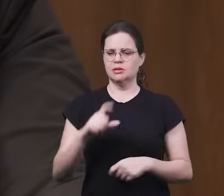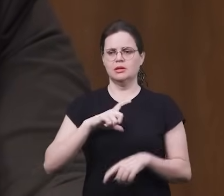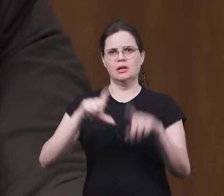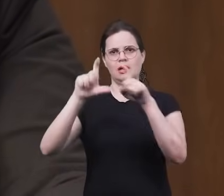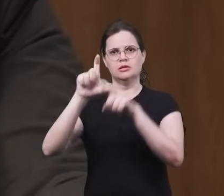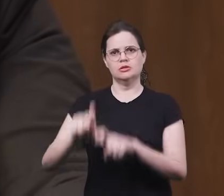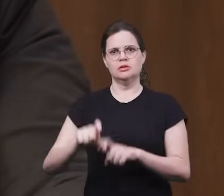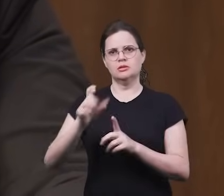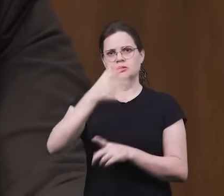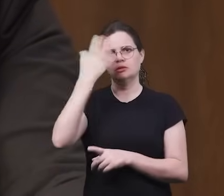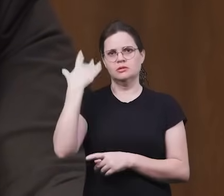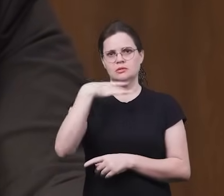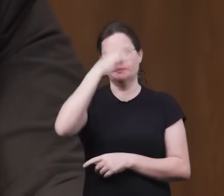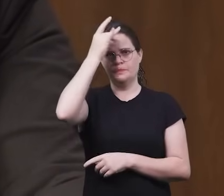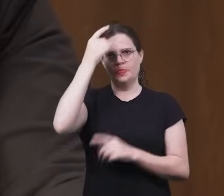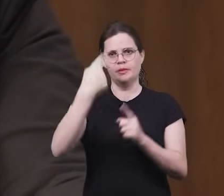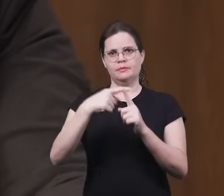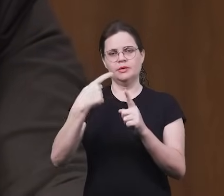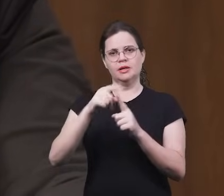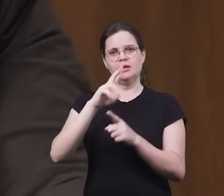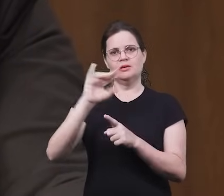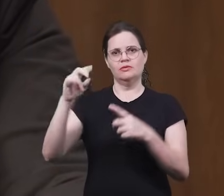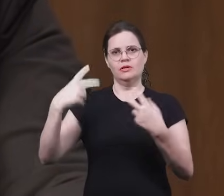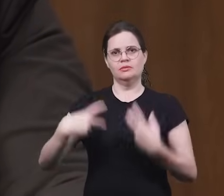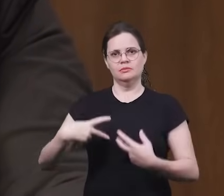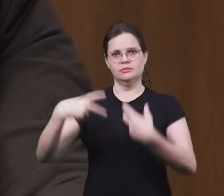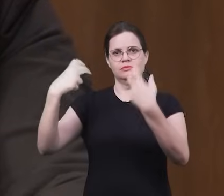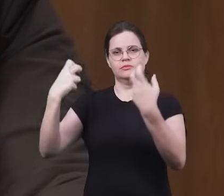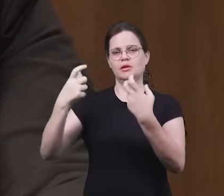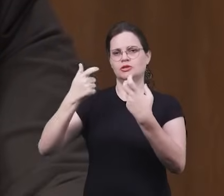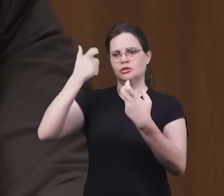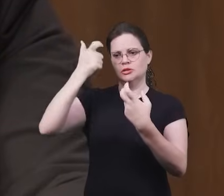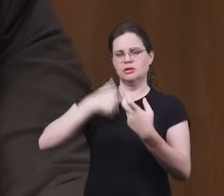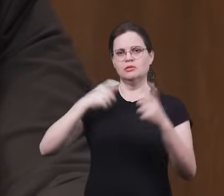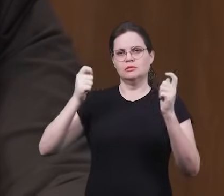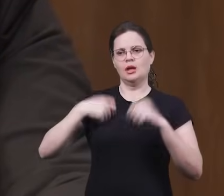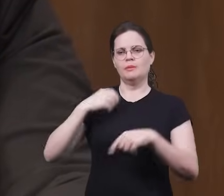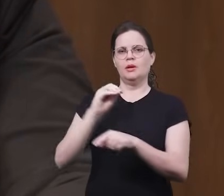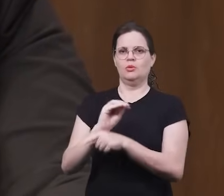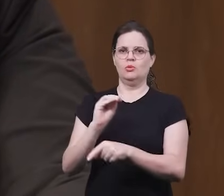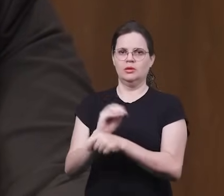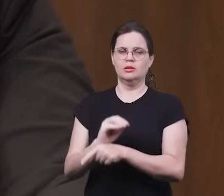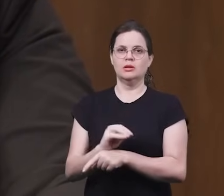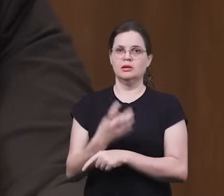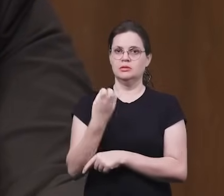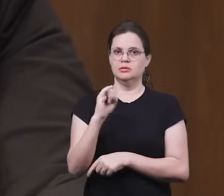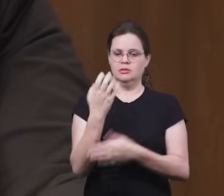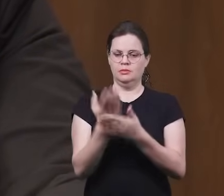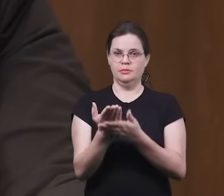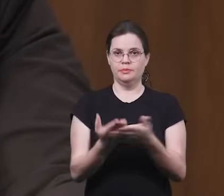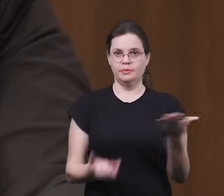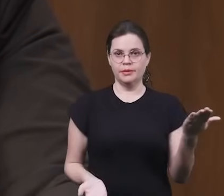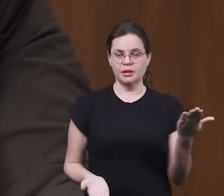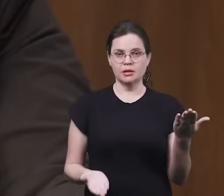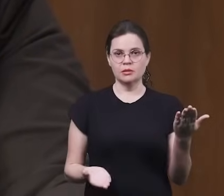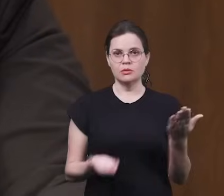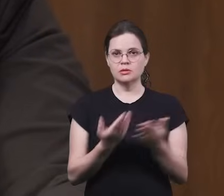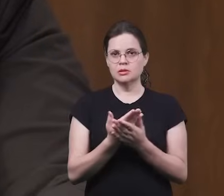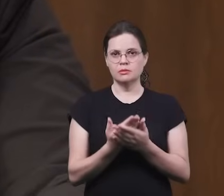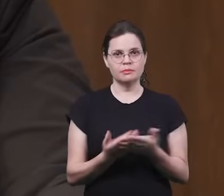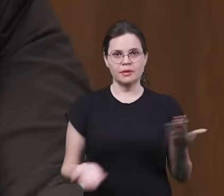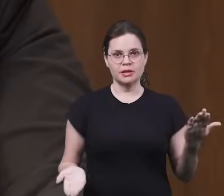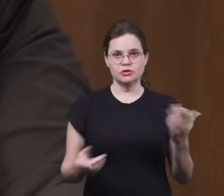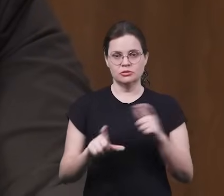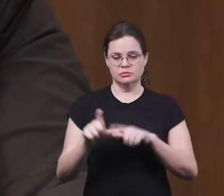o cajado é aquilo que o identifica como o apacentador. Quando você perde essa